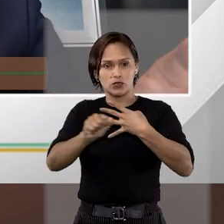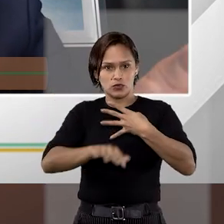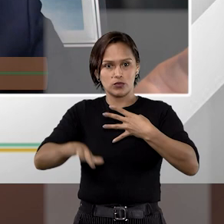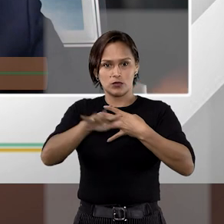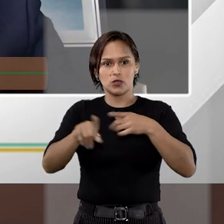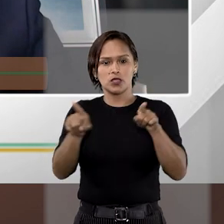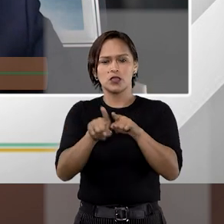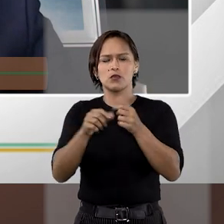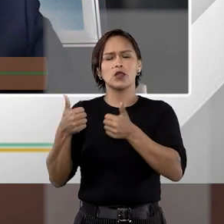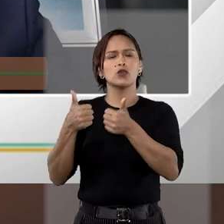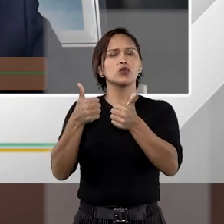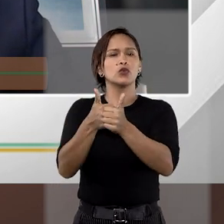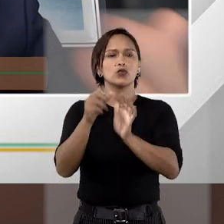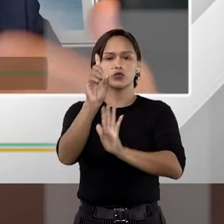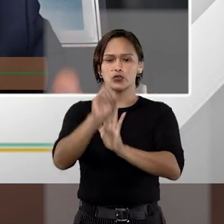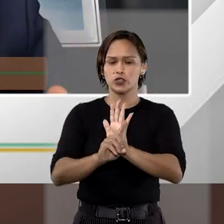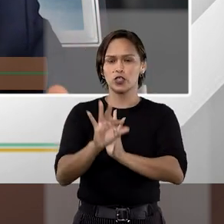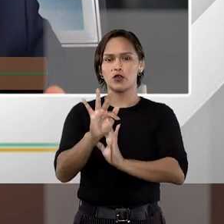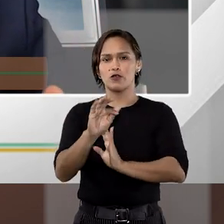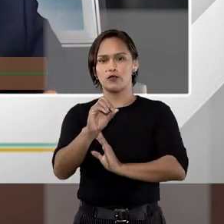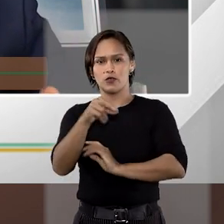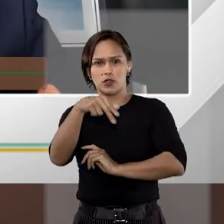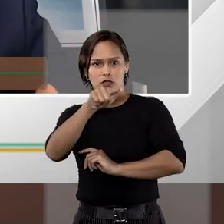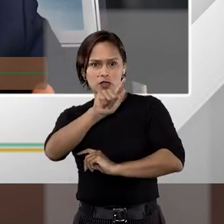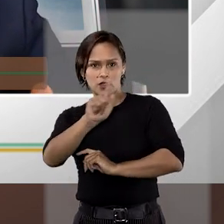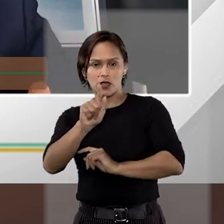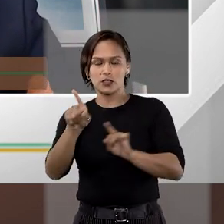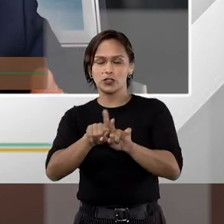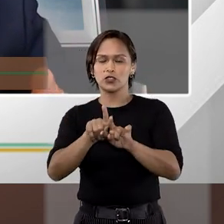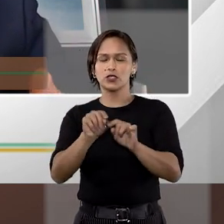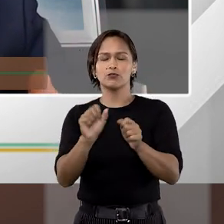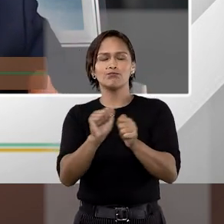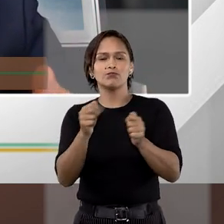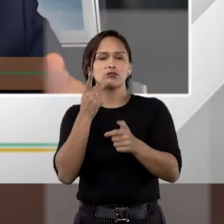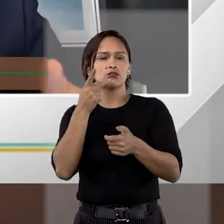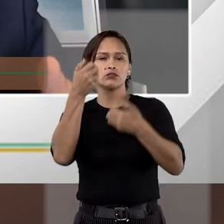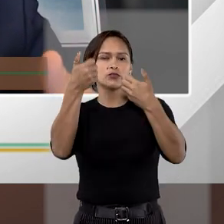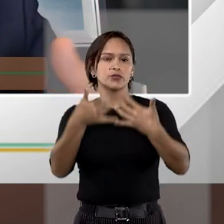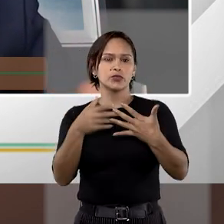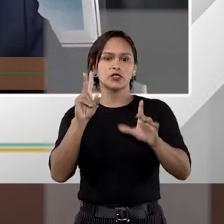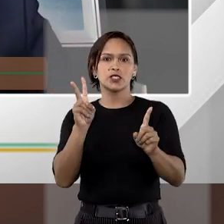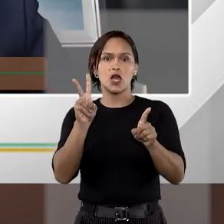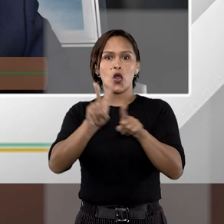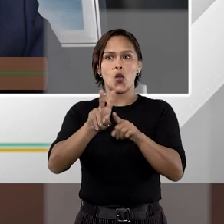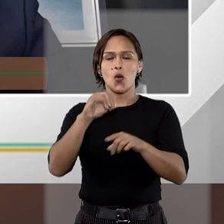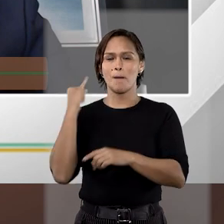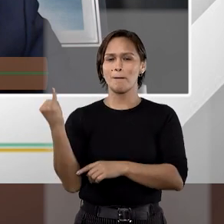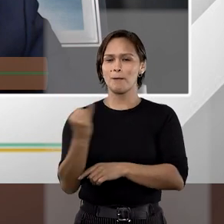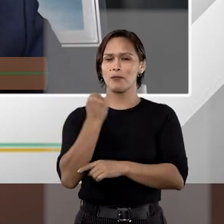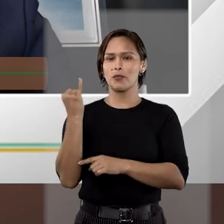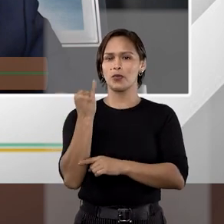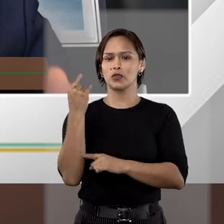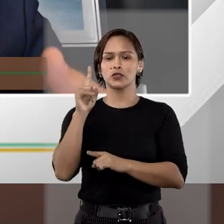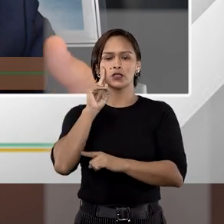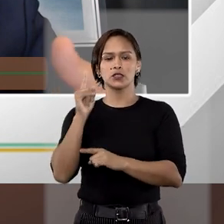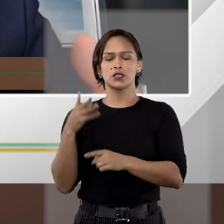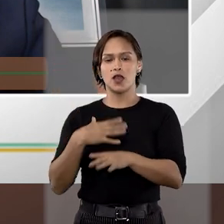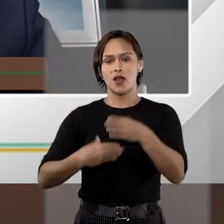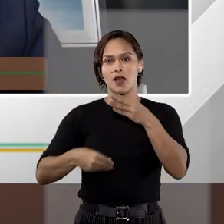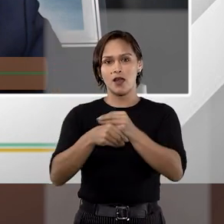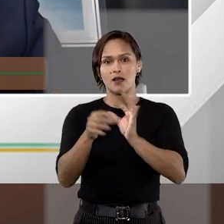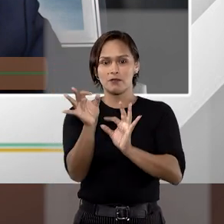jurisprudência e pela doutrina Aliás o funagem é o grande e talvez elemento-chave nesta